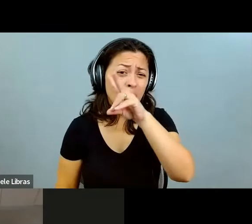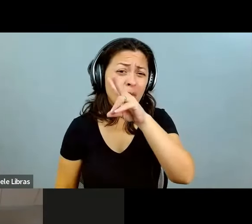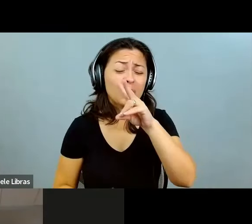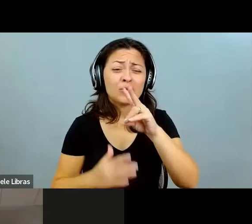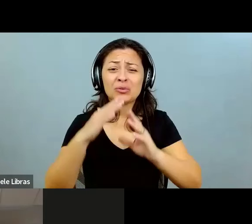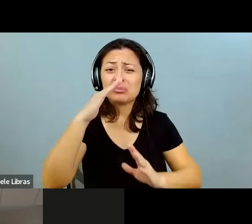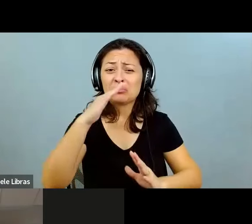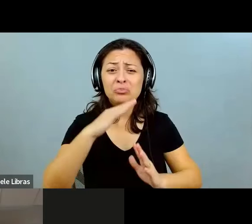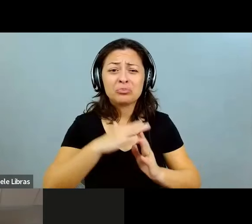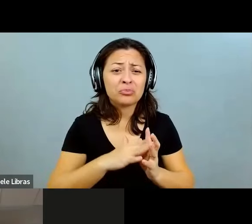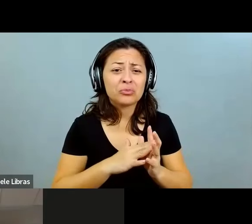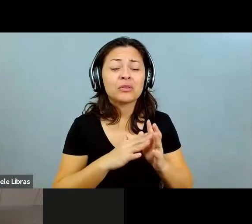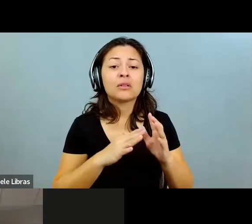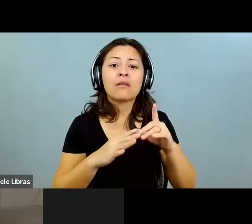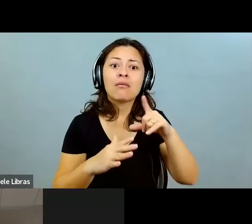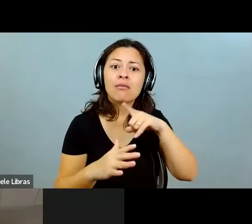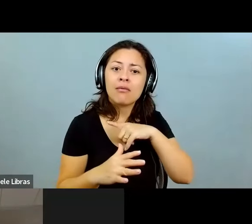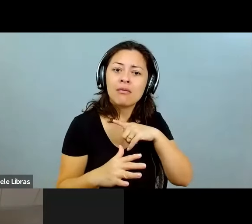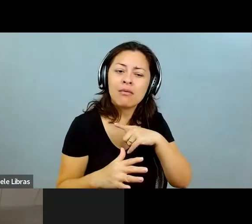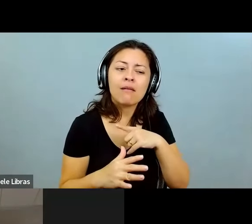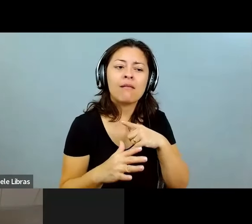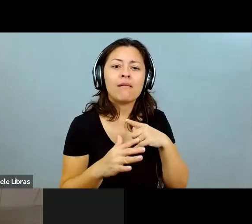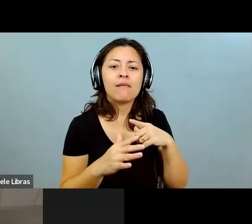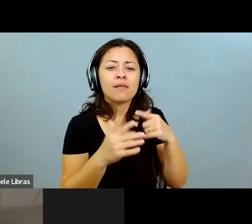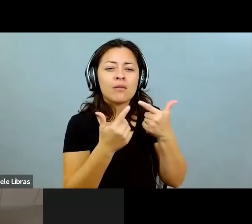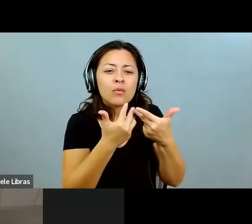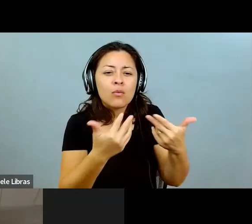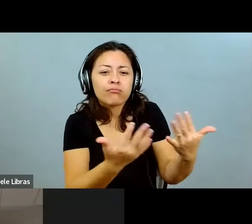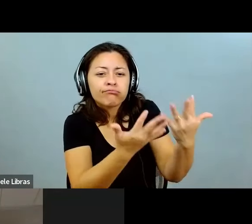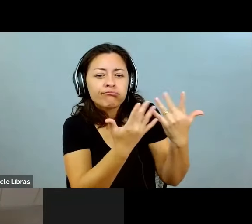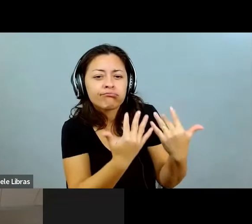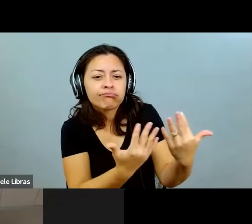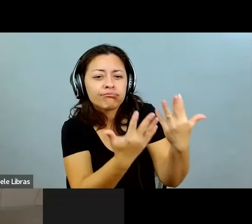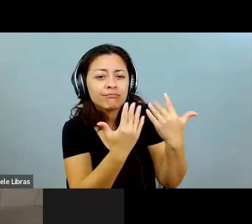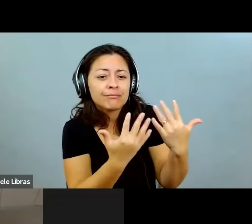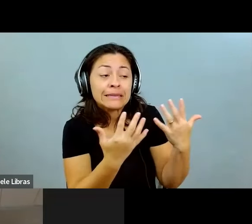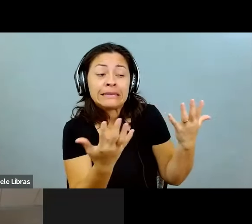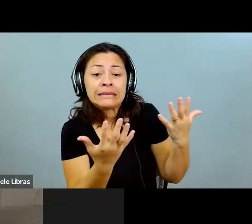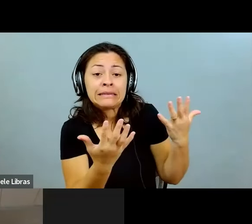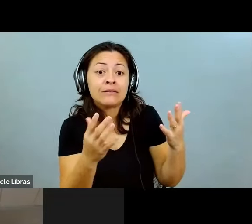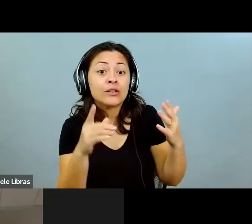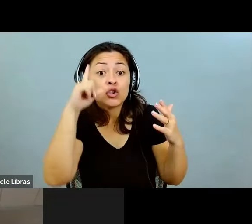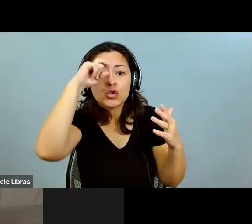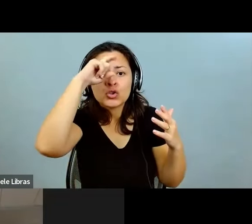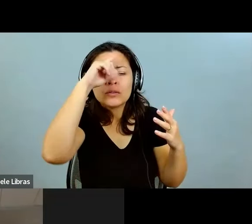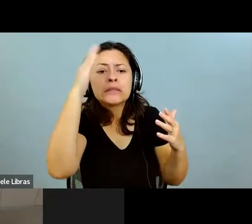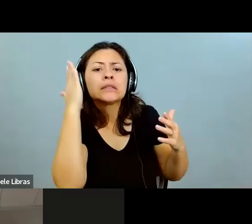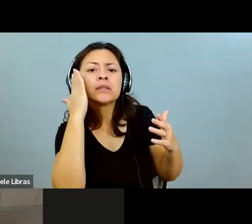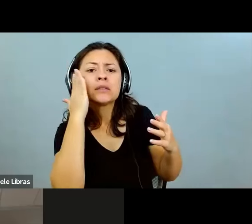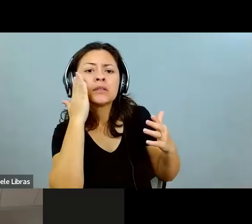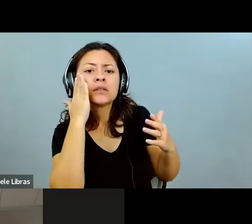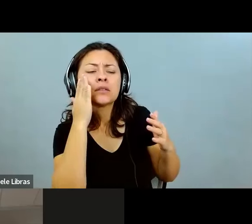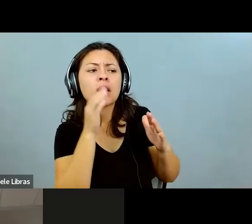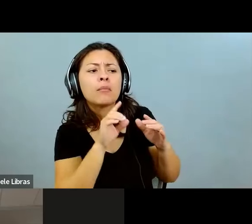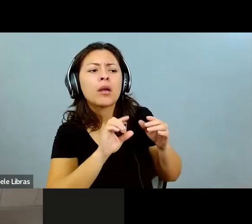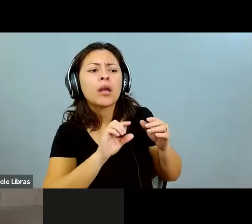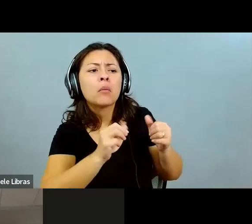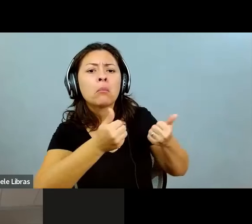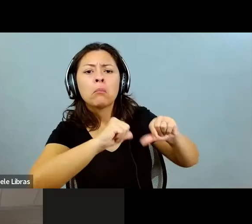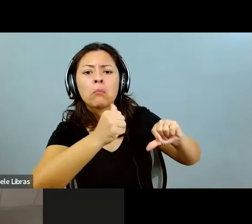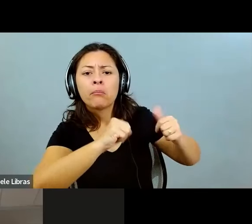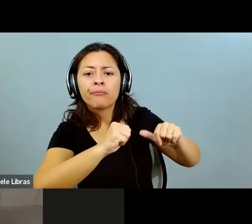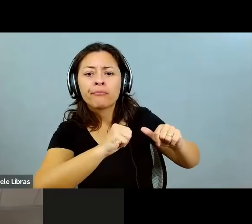um efeito sobre as sobre as plantas que às vezes é difícil de mensurar e e às vezes às vezes na